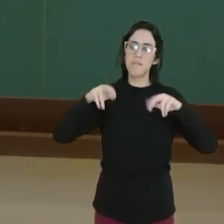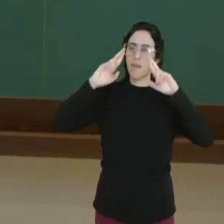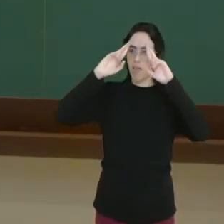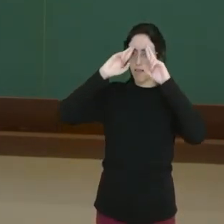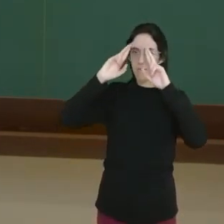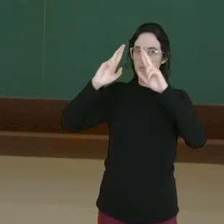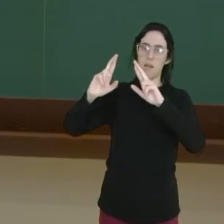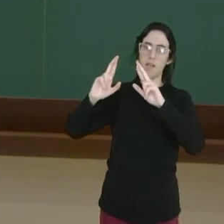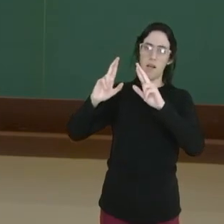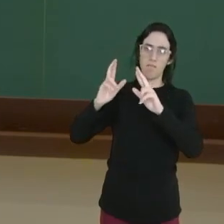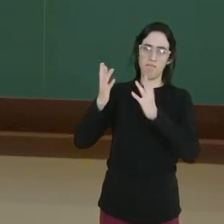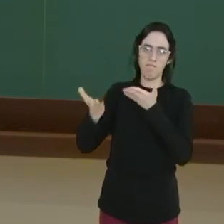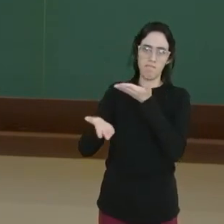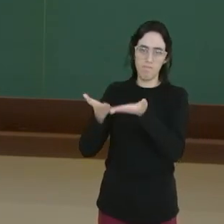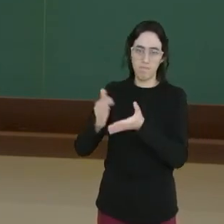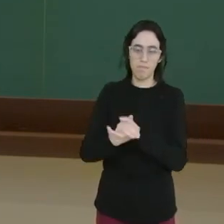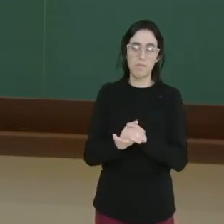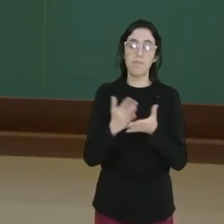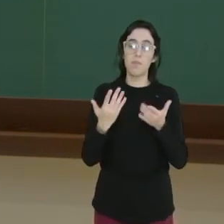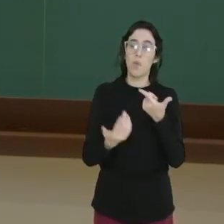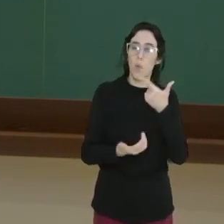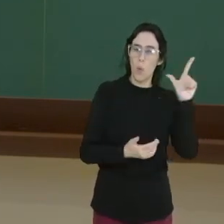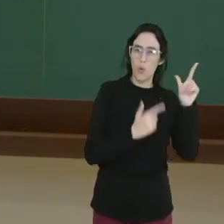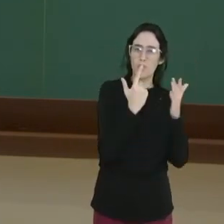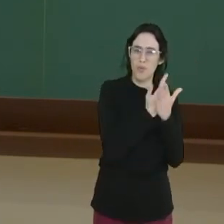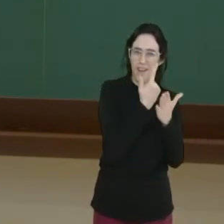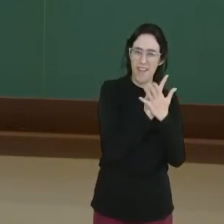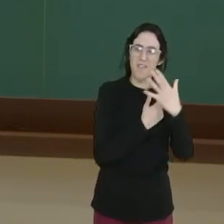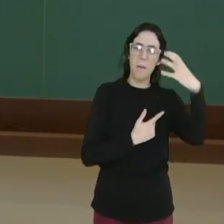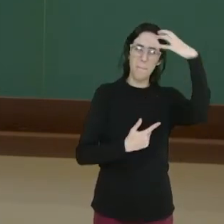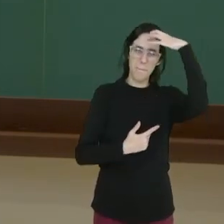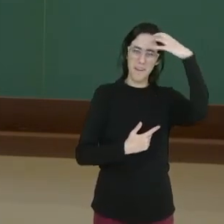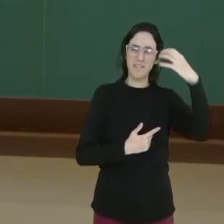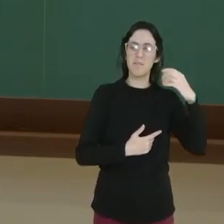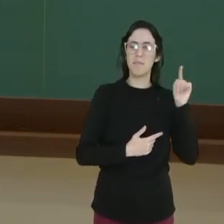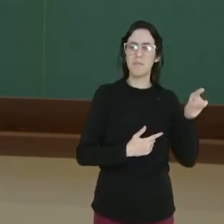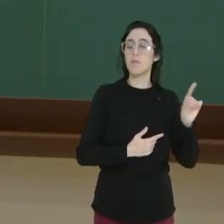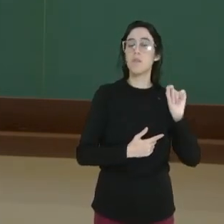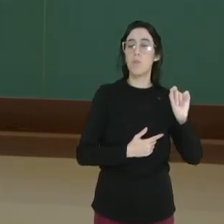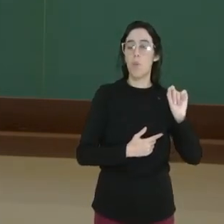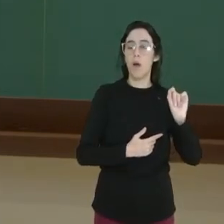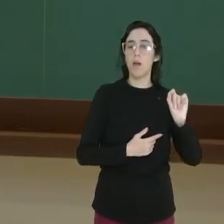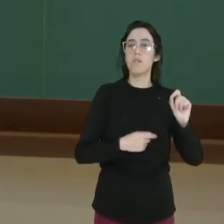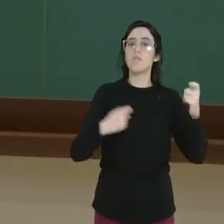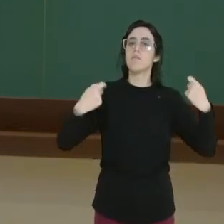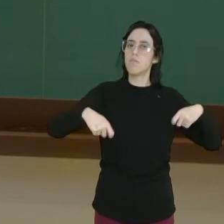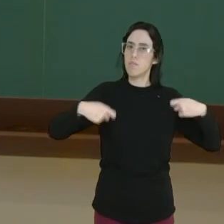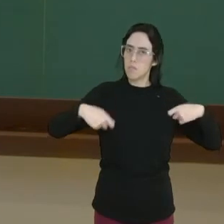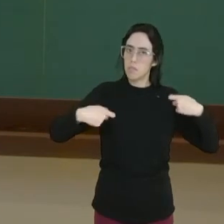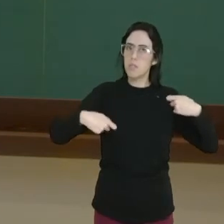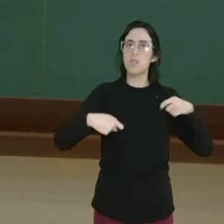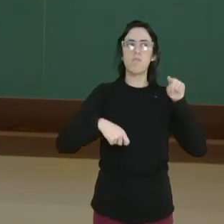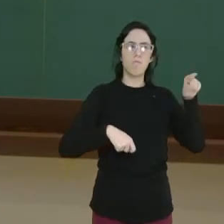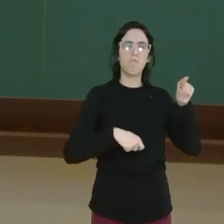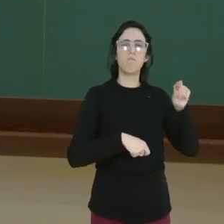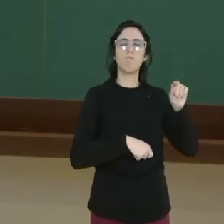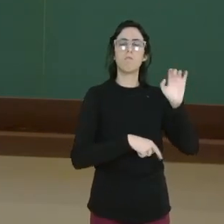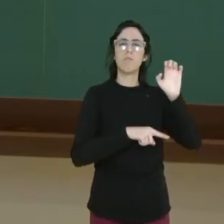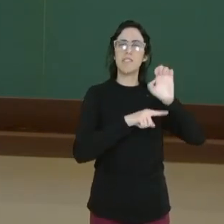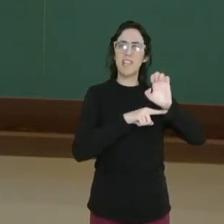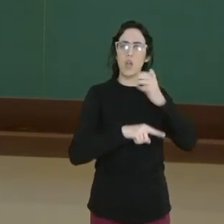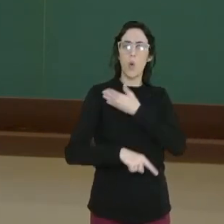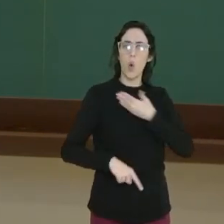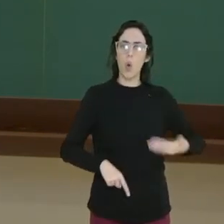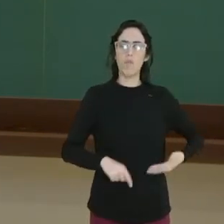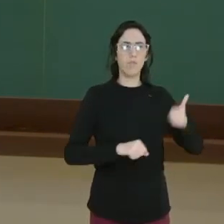respeitada. No caso lá do príncipe, o que deve acontecer é o fortalecimento do Estado a partir